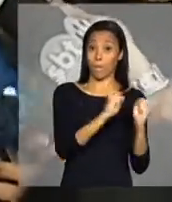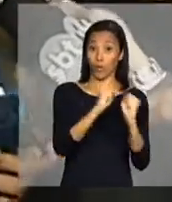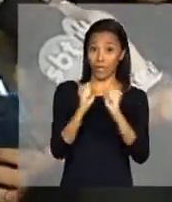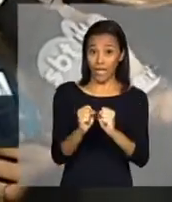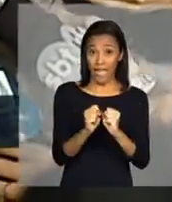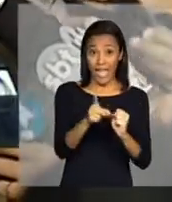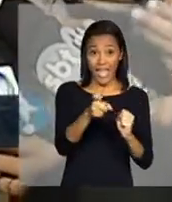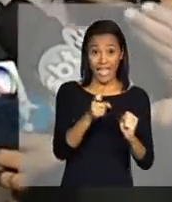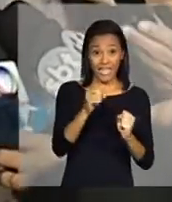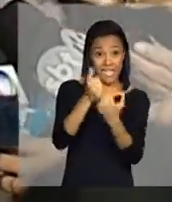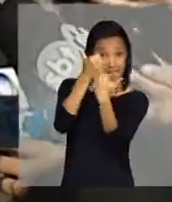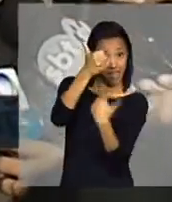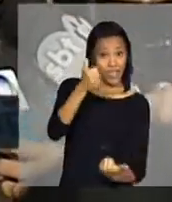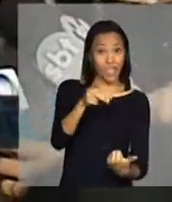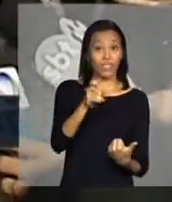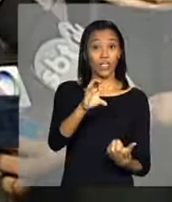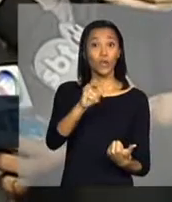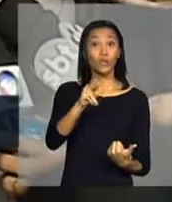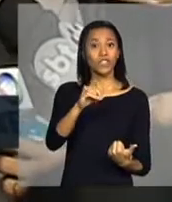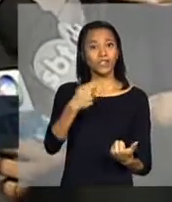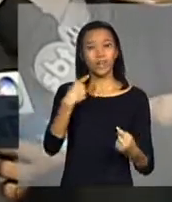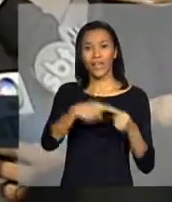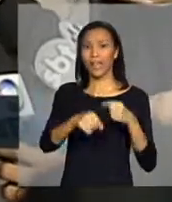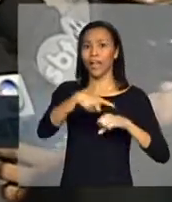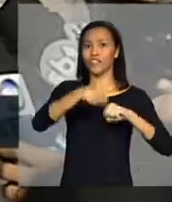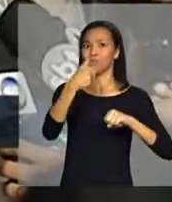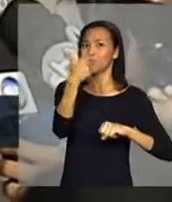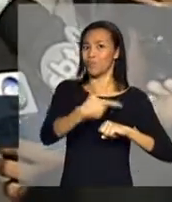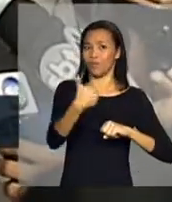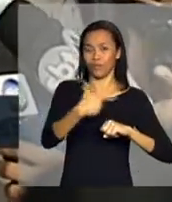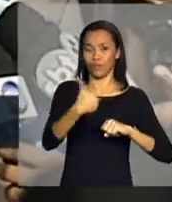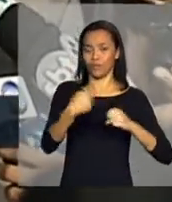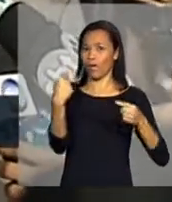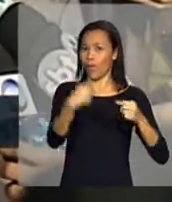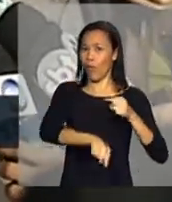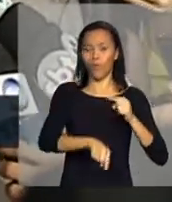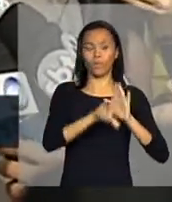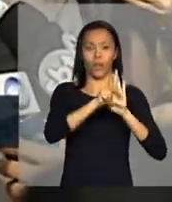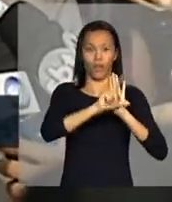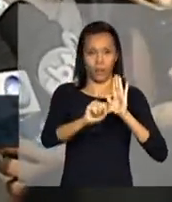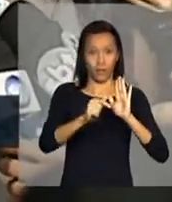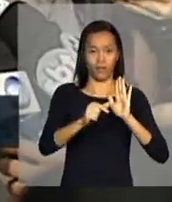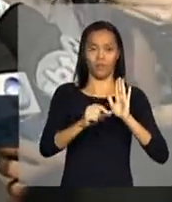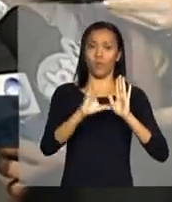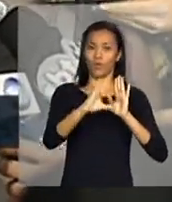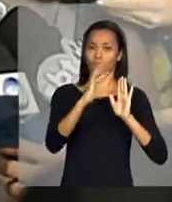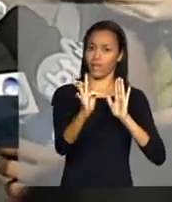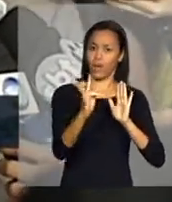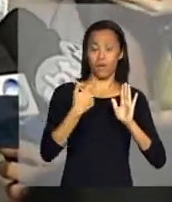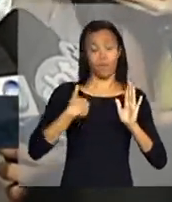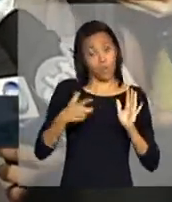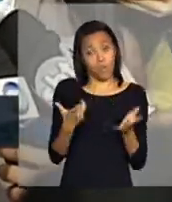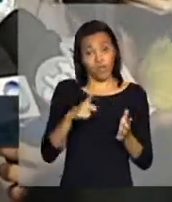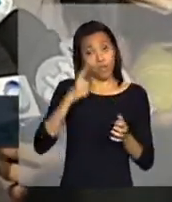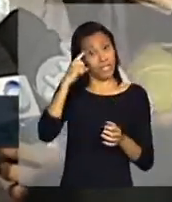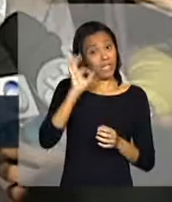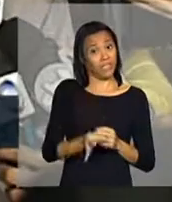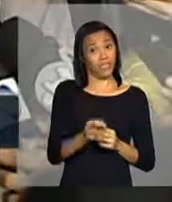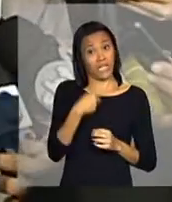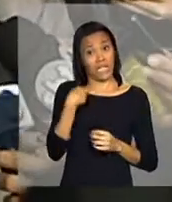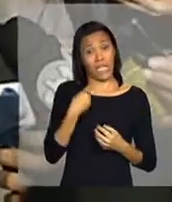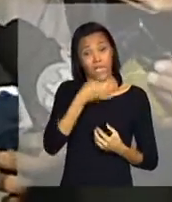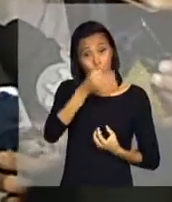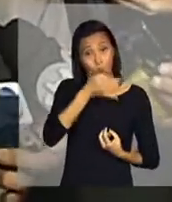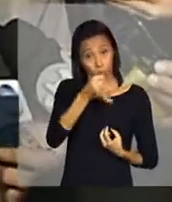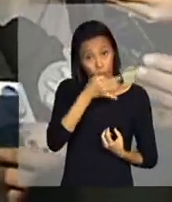indígenas é inconstitucional porque ofende o artigo 2º da Constituição Federal, que é a cláusula pétrea, o princípio da separação de poderes. Eu tenho absoluta certeza que esses argumentos são